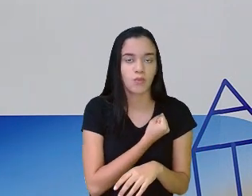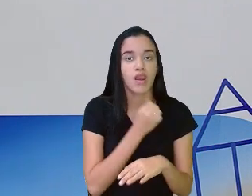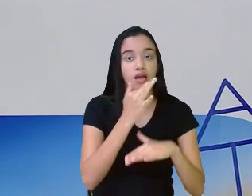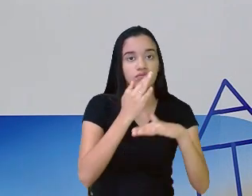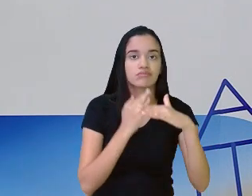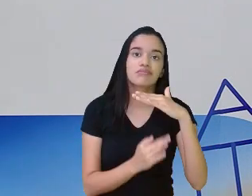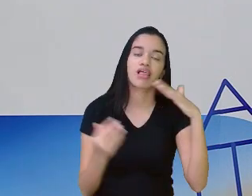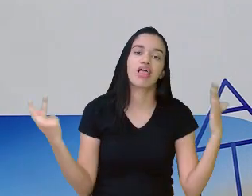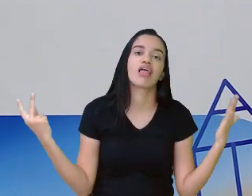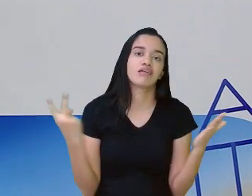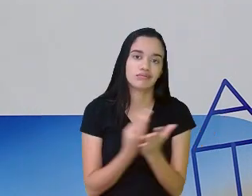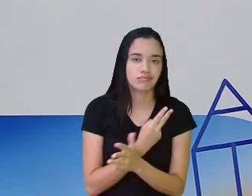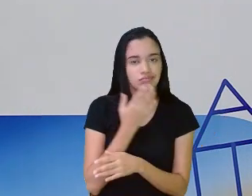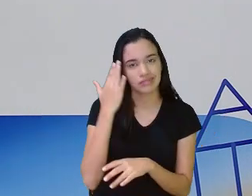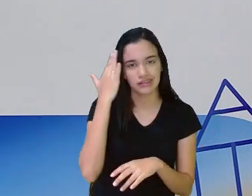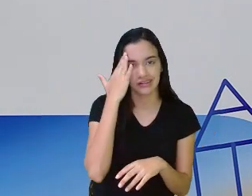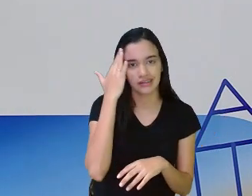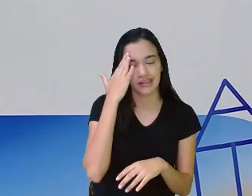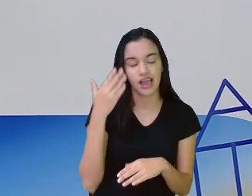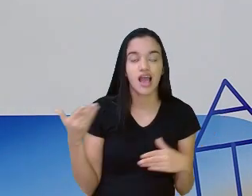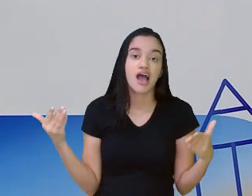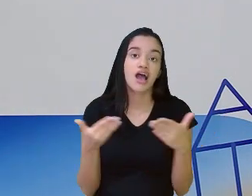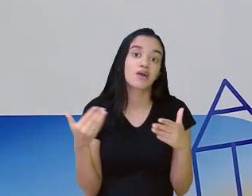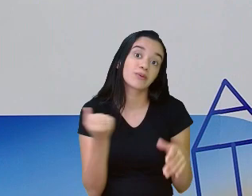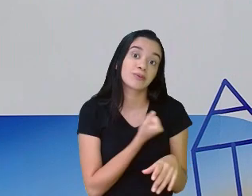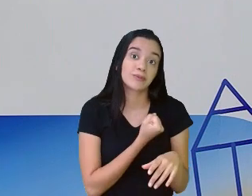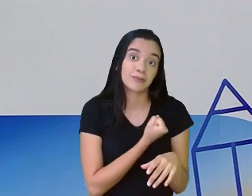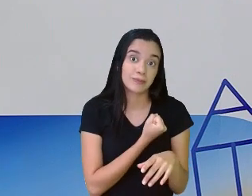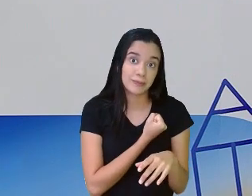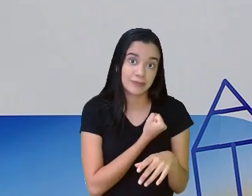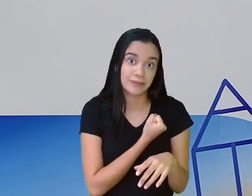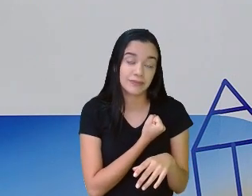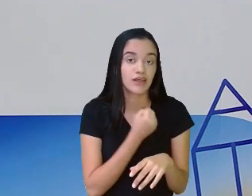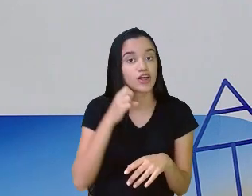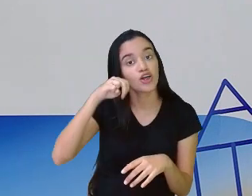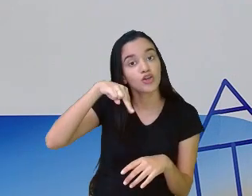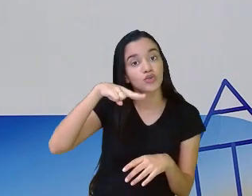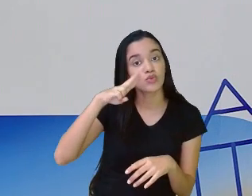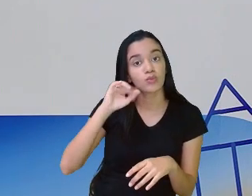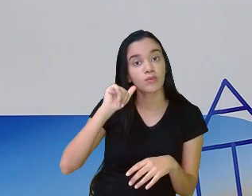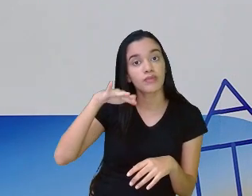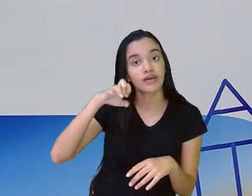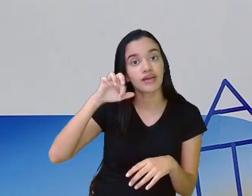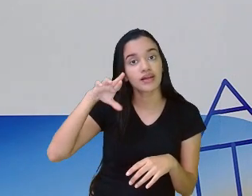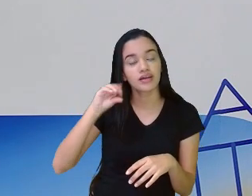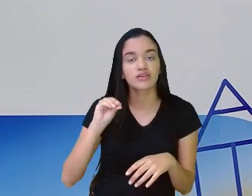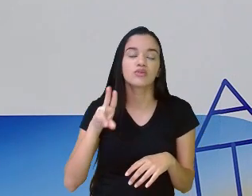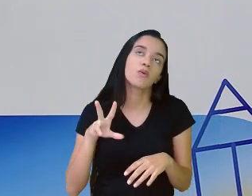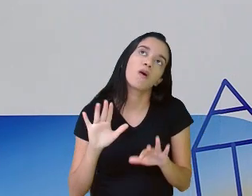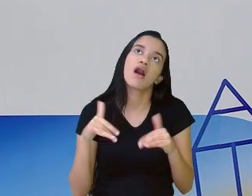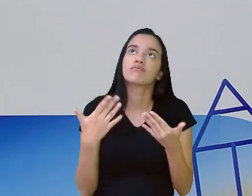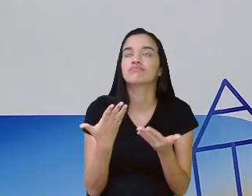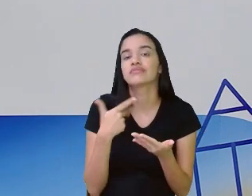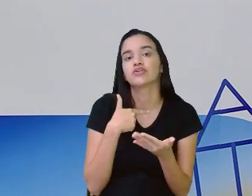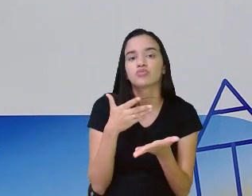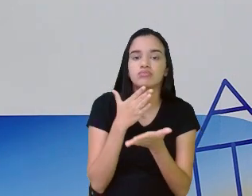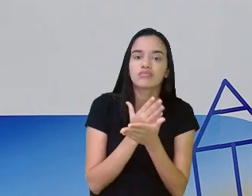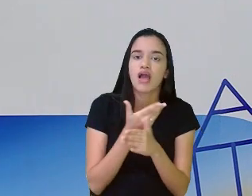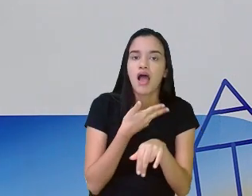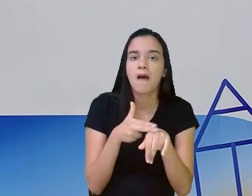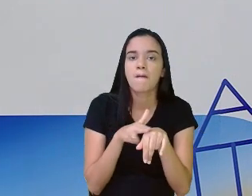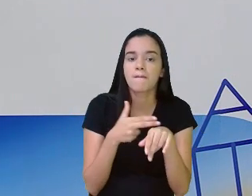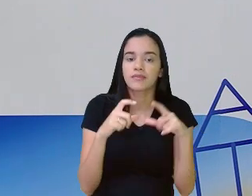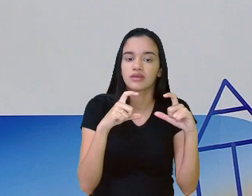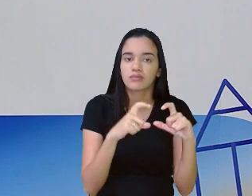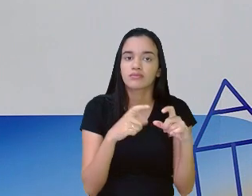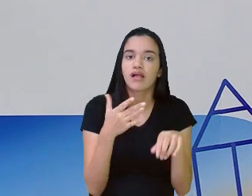está errada. Entendeu? Já o numerador não. É a parte que eu vou querer da fração. Eu dividi a minha barra de